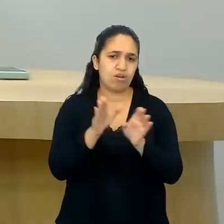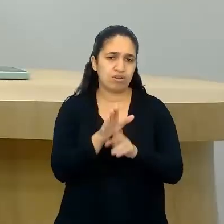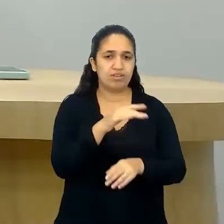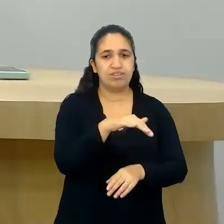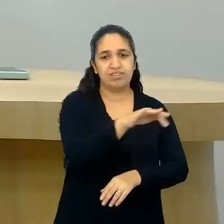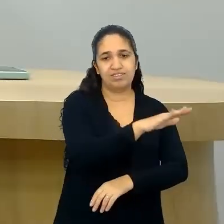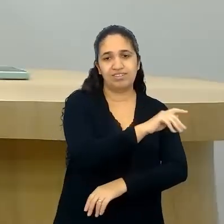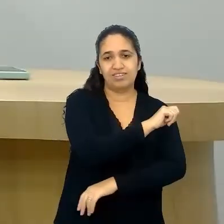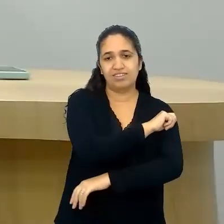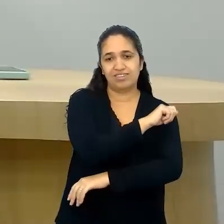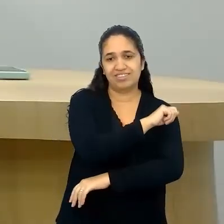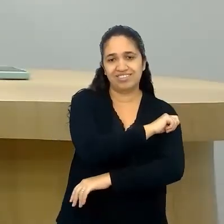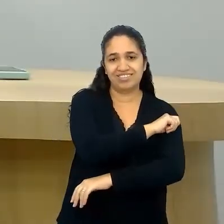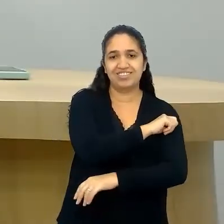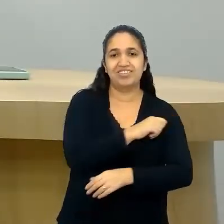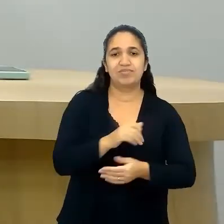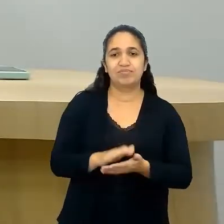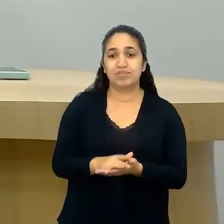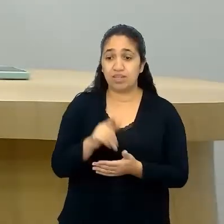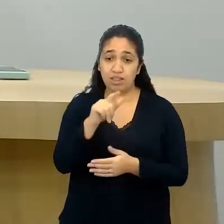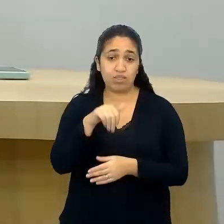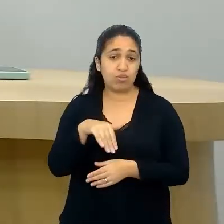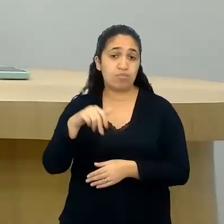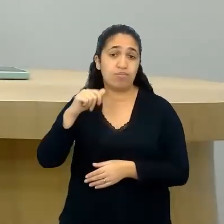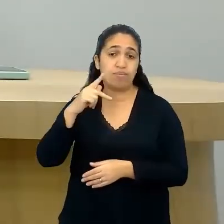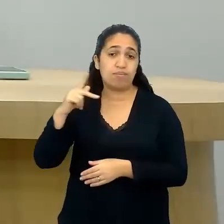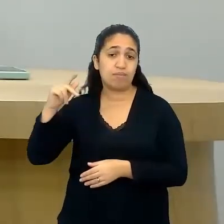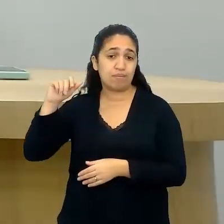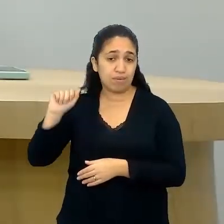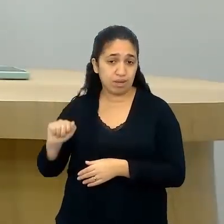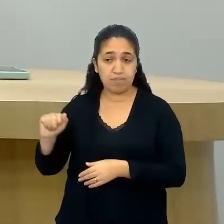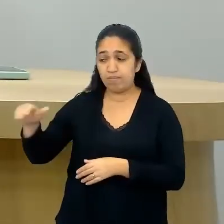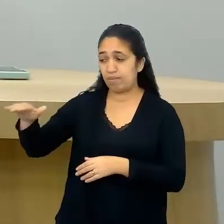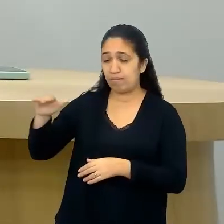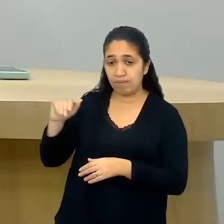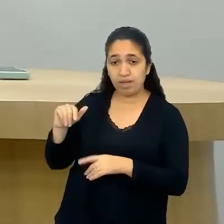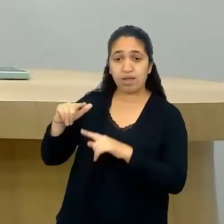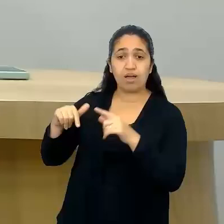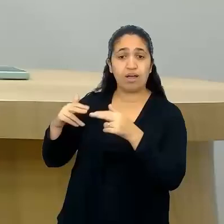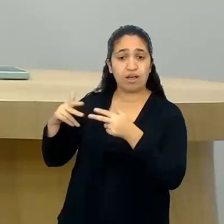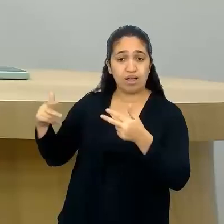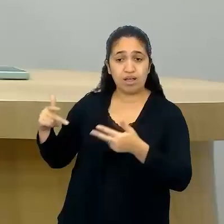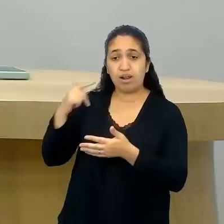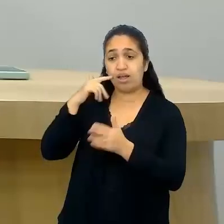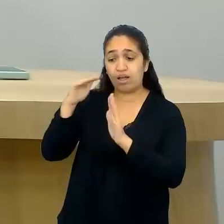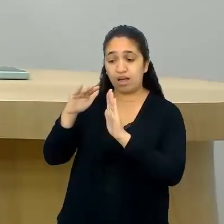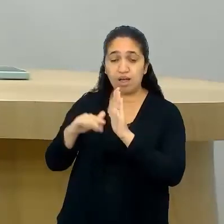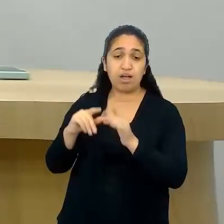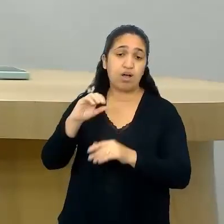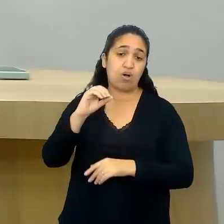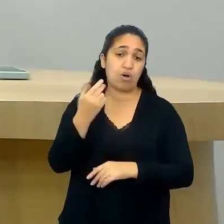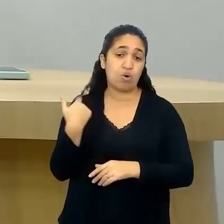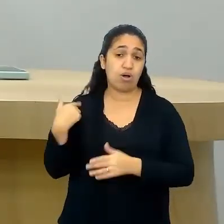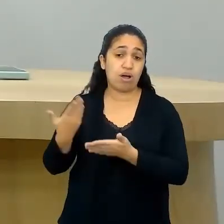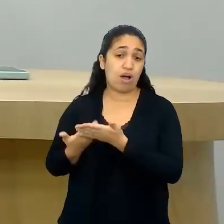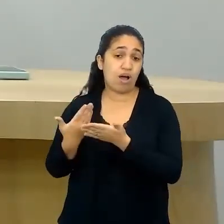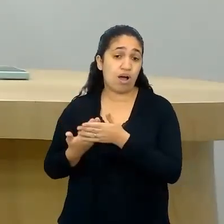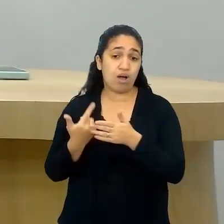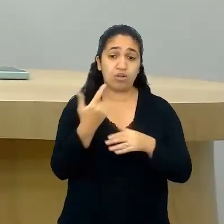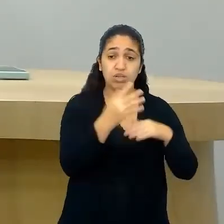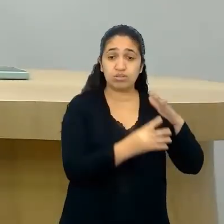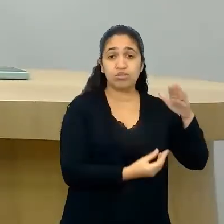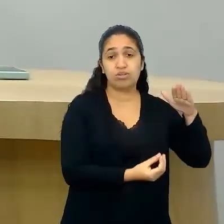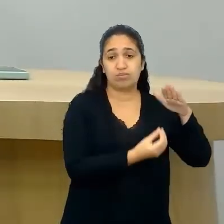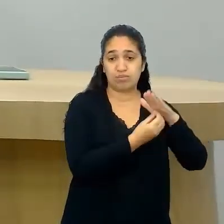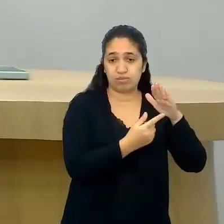aluno, que a gente sempre fala, tá no mapa, né, então vocês podem pegar lá no mapa ou pode pegar essa aula no repositório, né, e